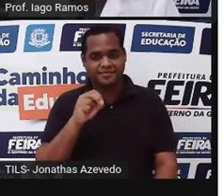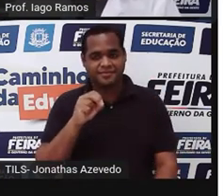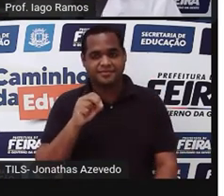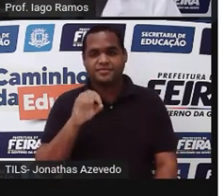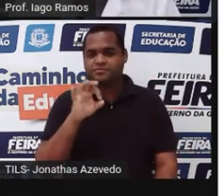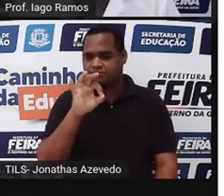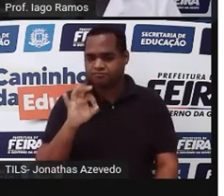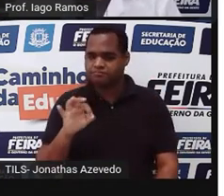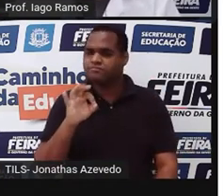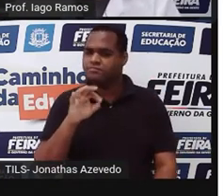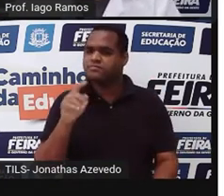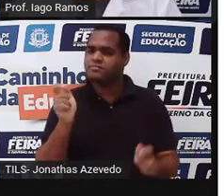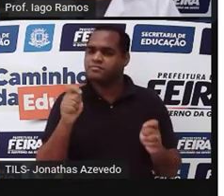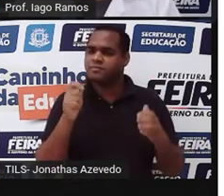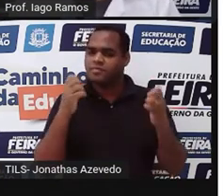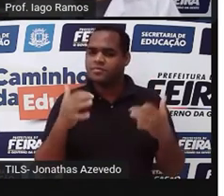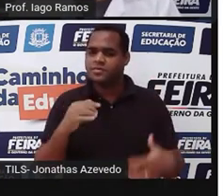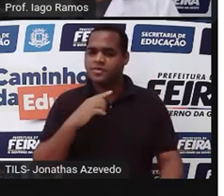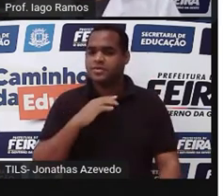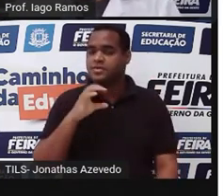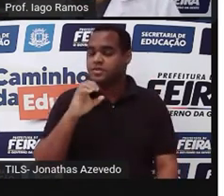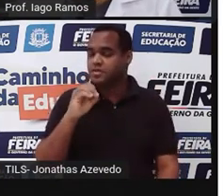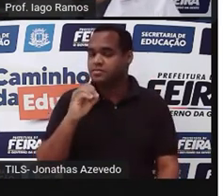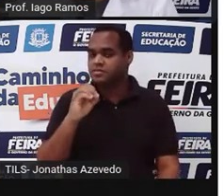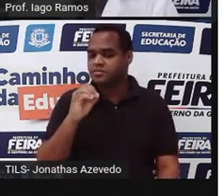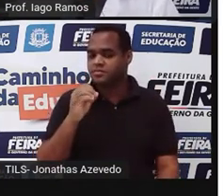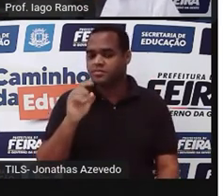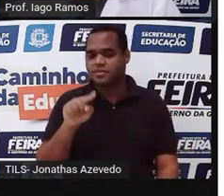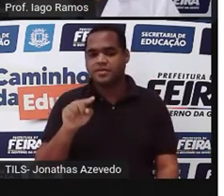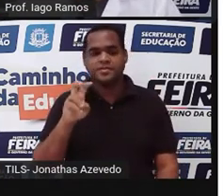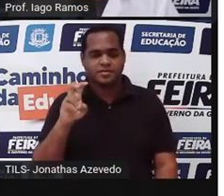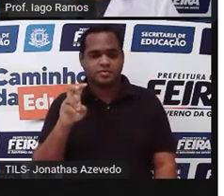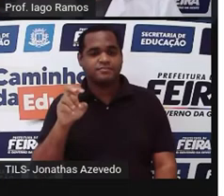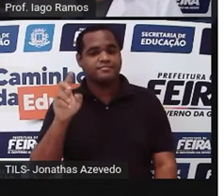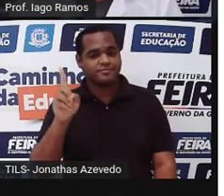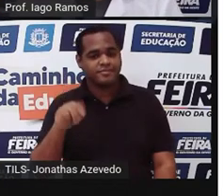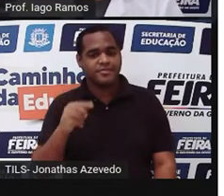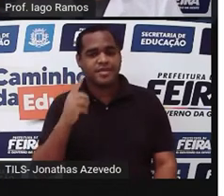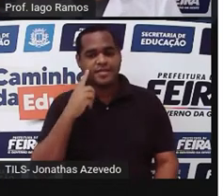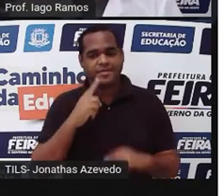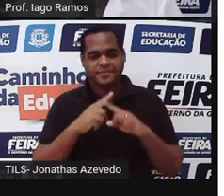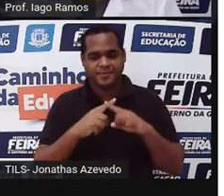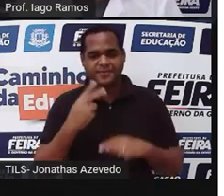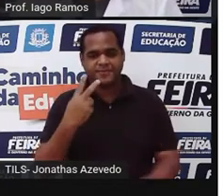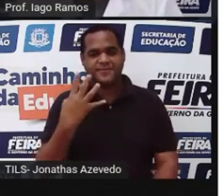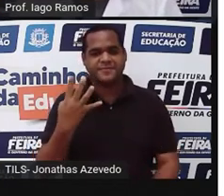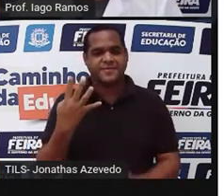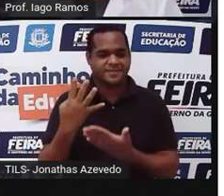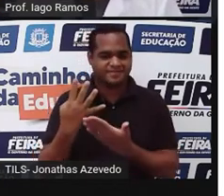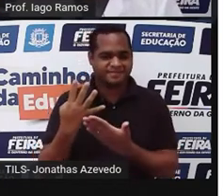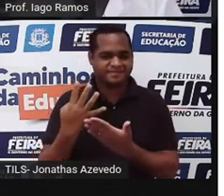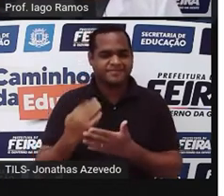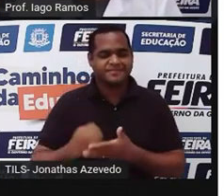/ sem a gente fez isso deu 0,5 0,5 x